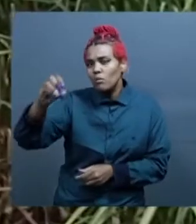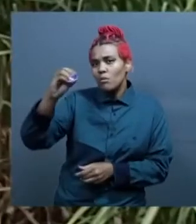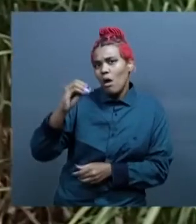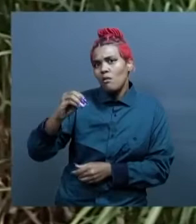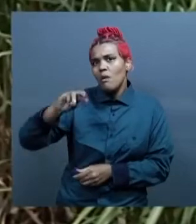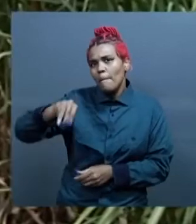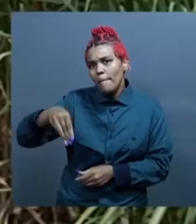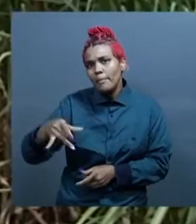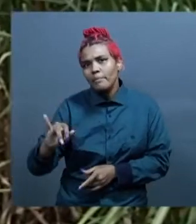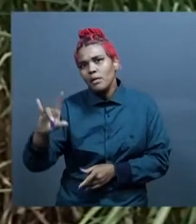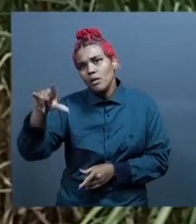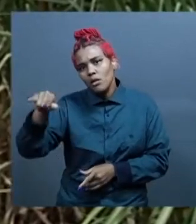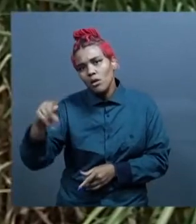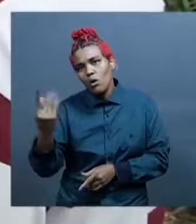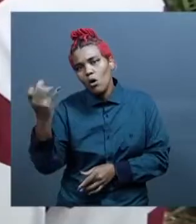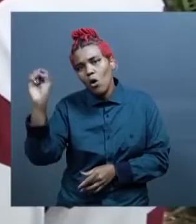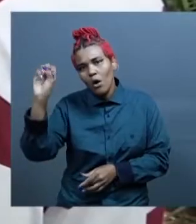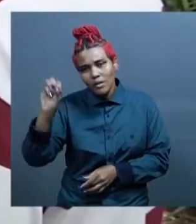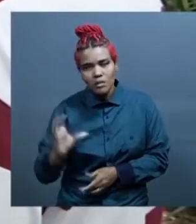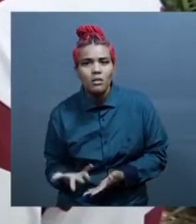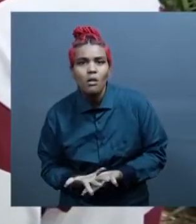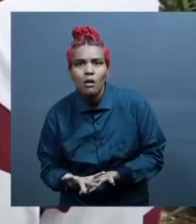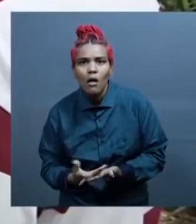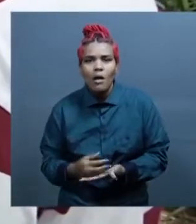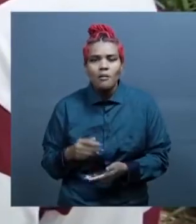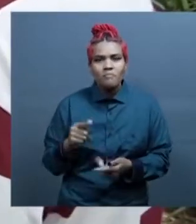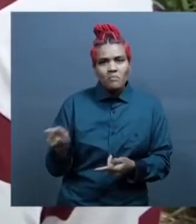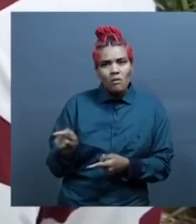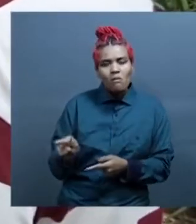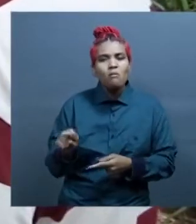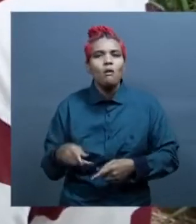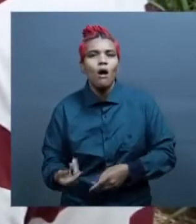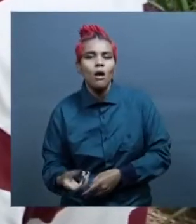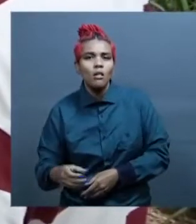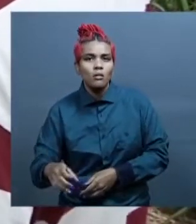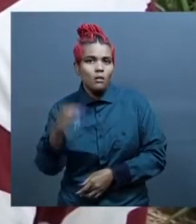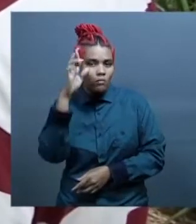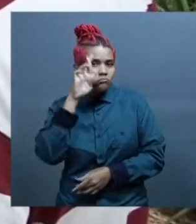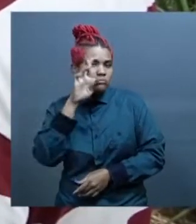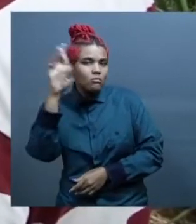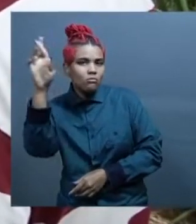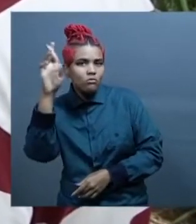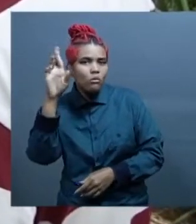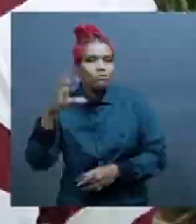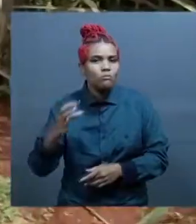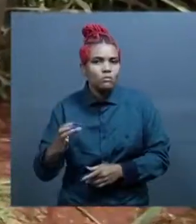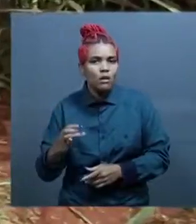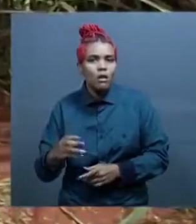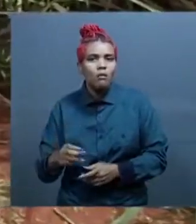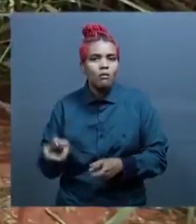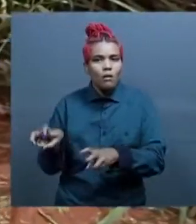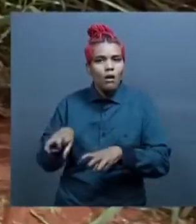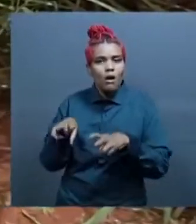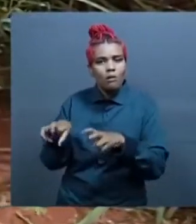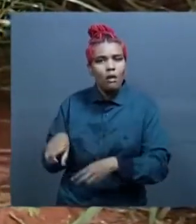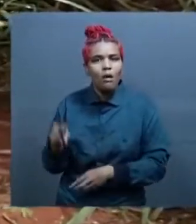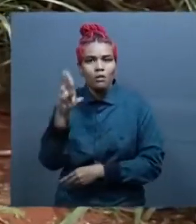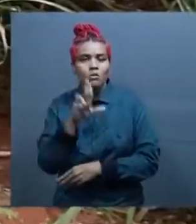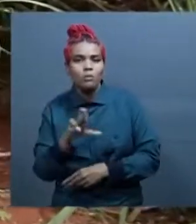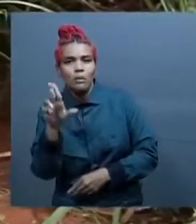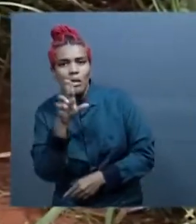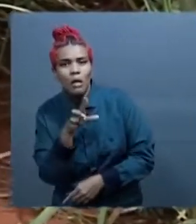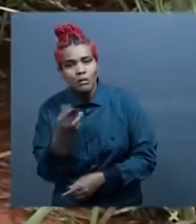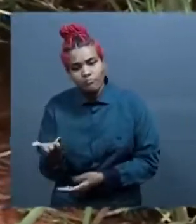há vários anos e no elo e diretor do instituto de ciências agrárias da universidade federal de uberlândia promove estudos que